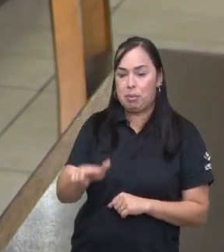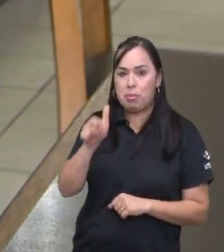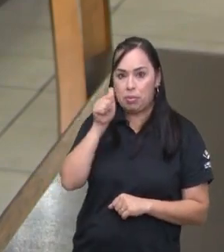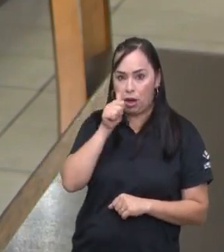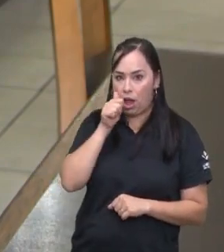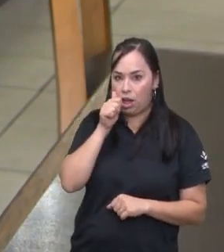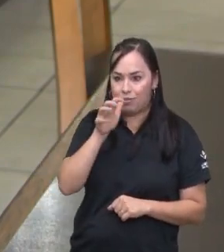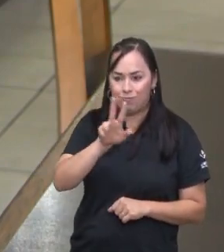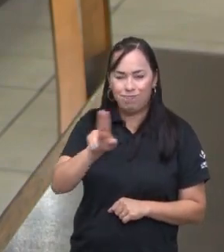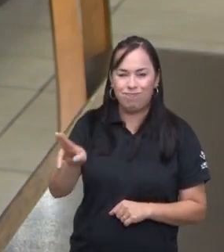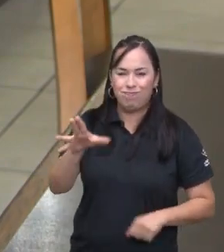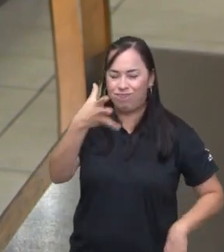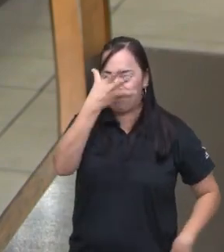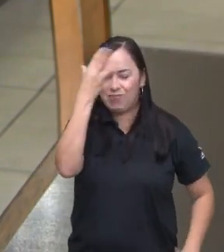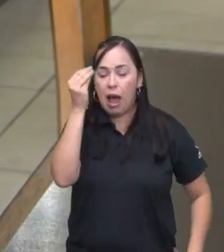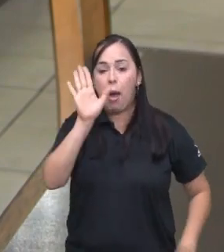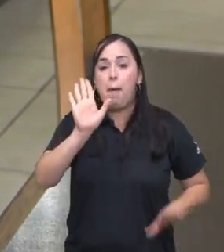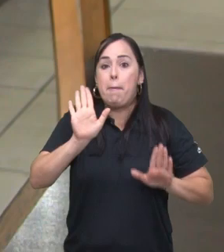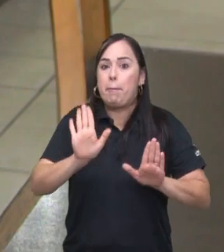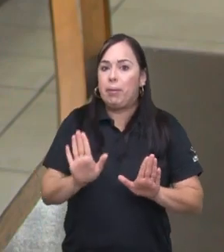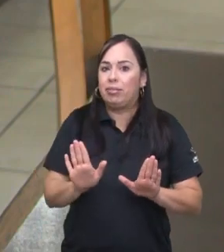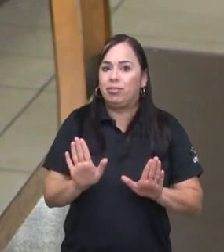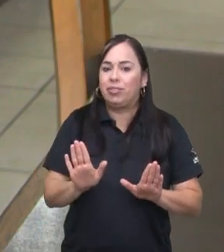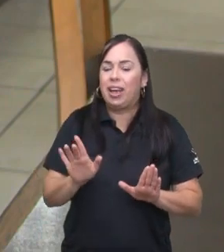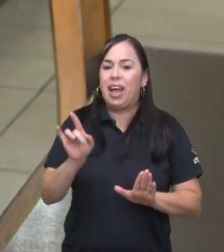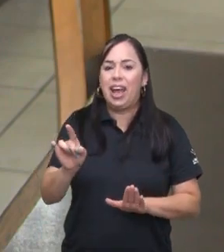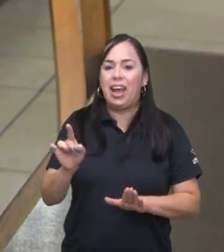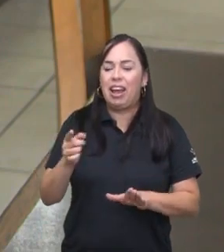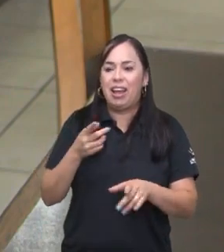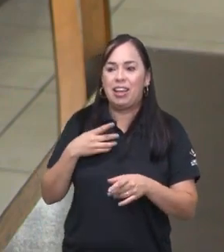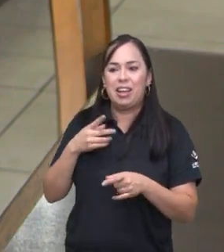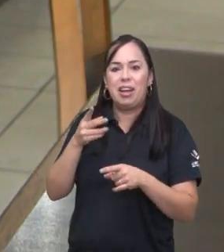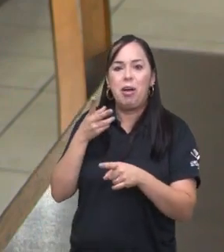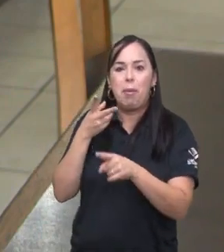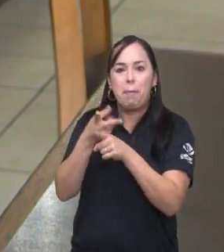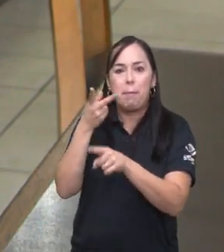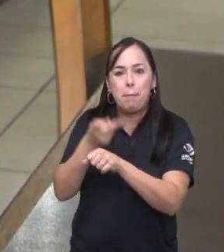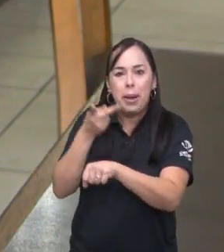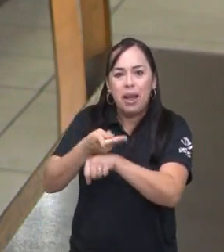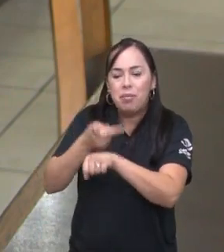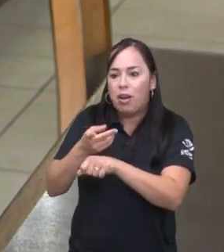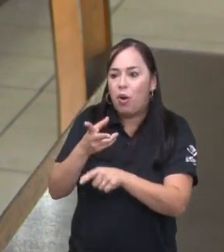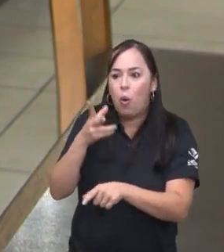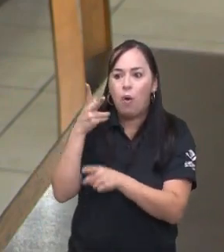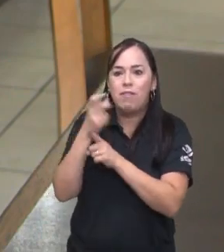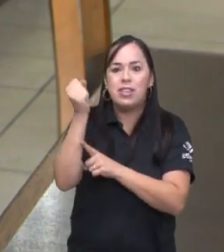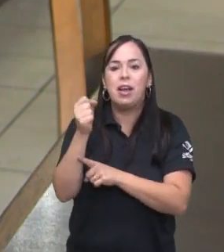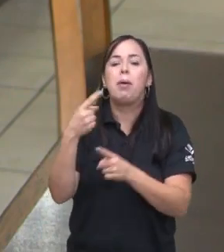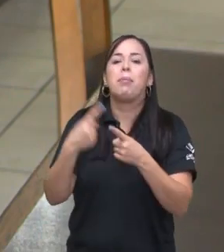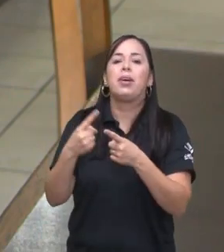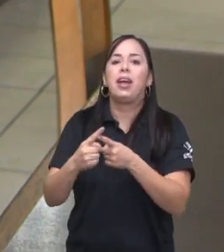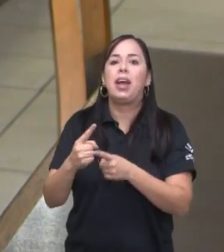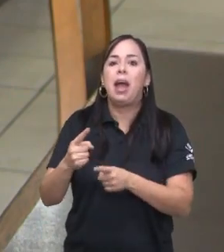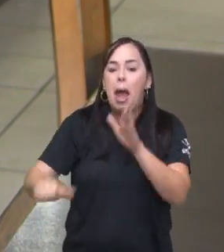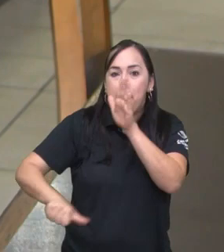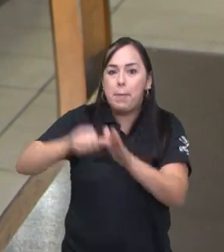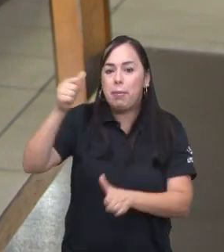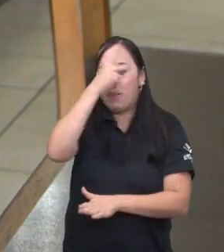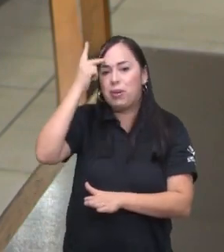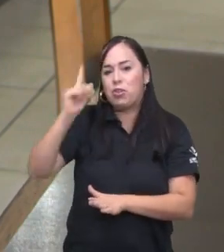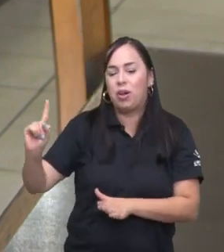nome dela, mas ela ganhava prêmios, porque todo ano ela era a primeira a chegar, sabe? Isso aí era